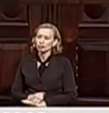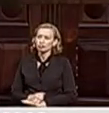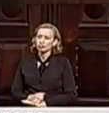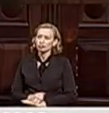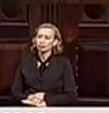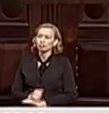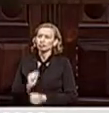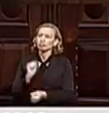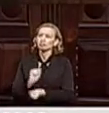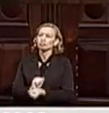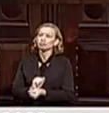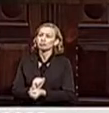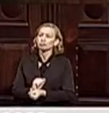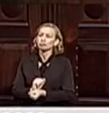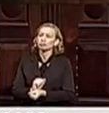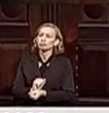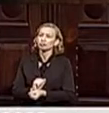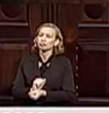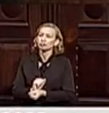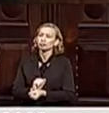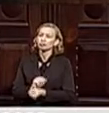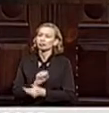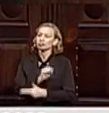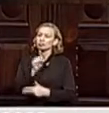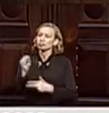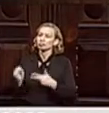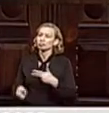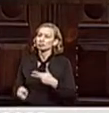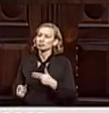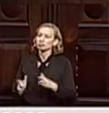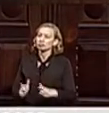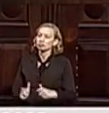permanecer aqui no Poder Legislativo